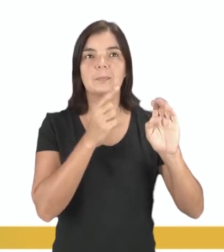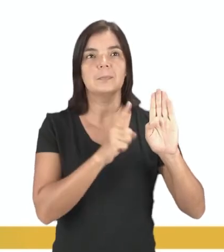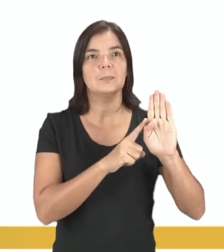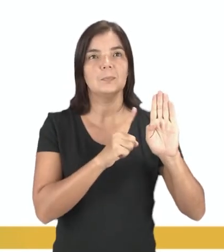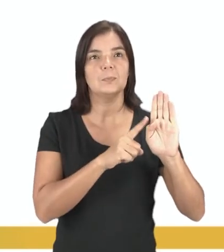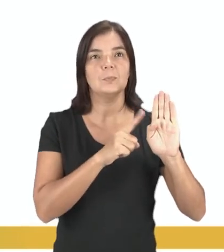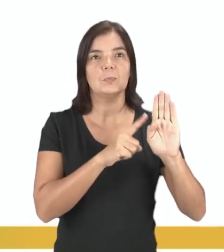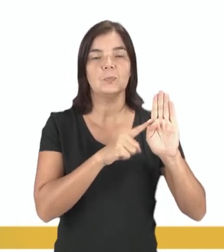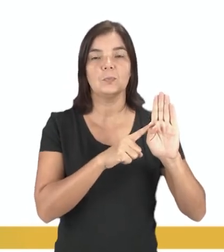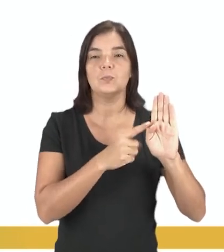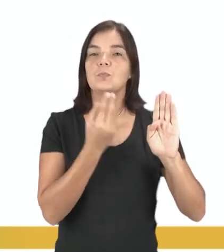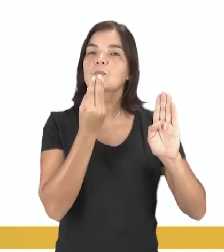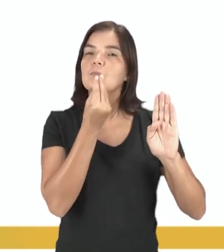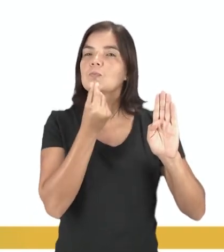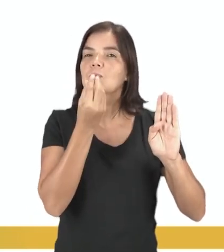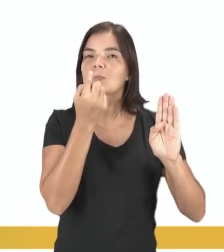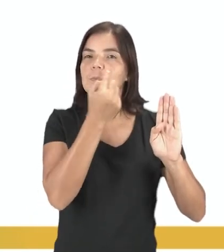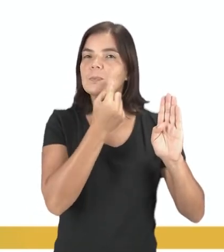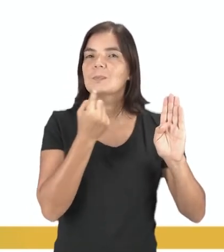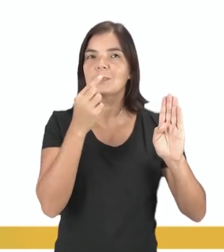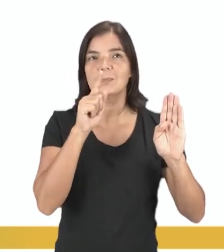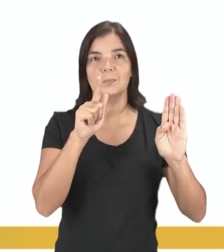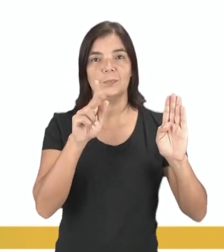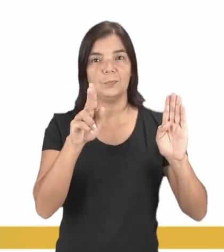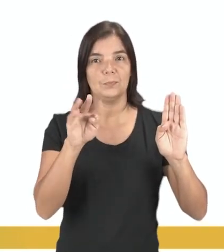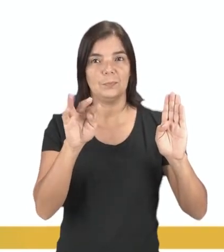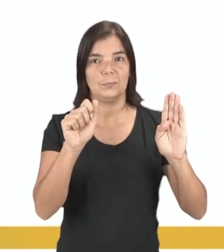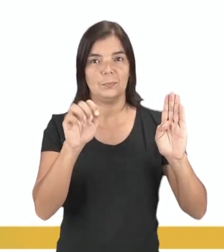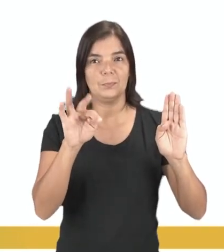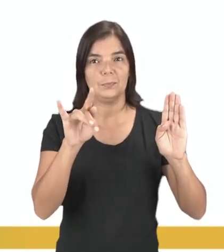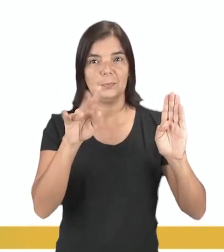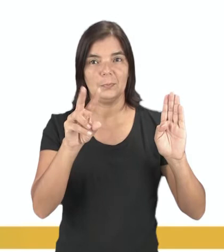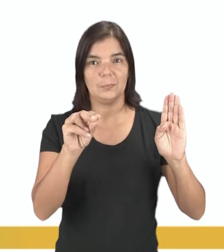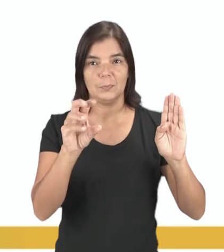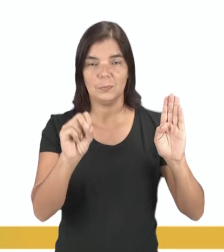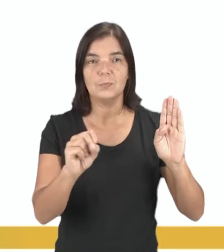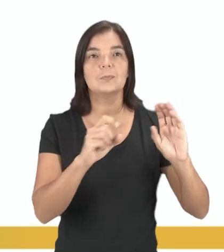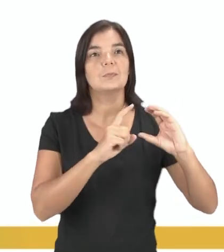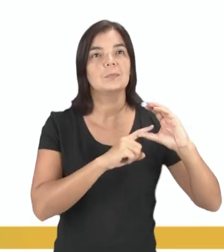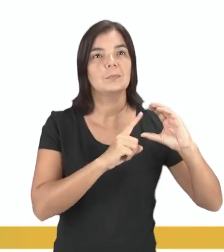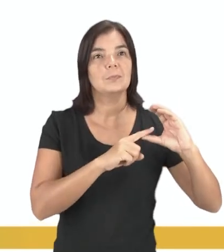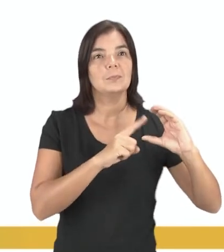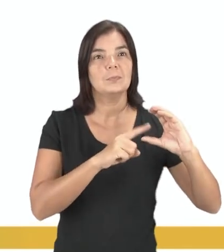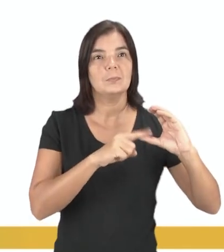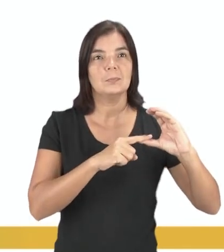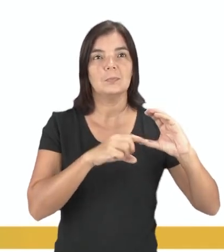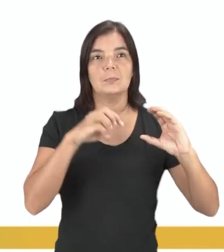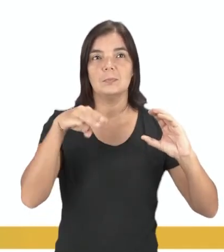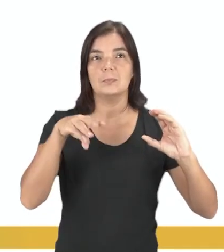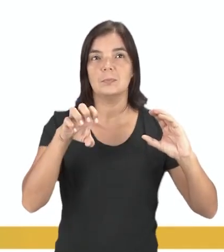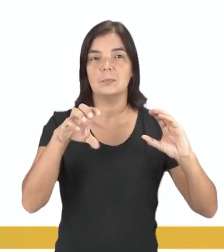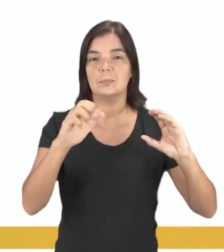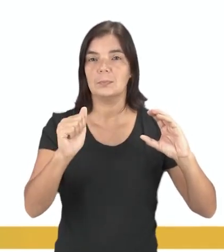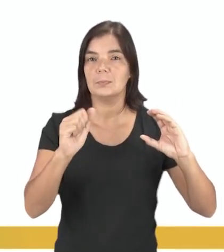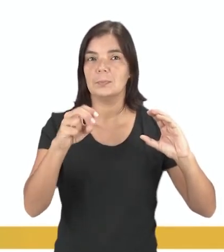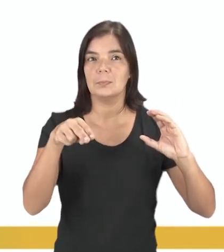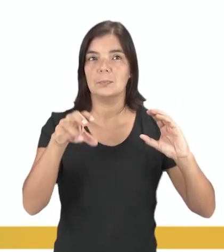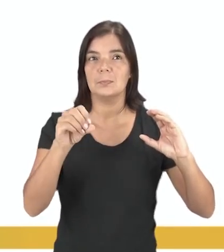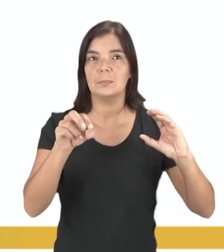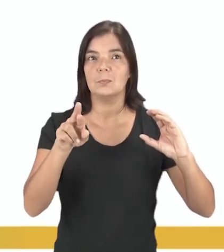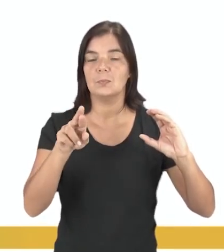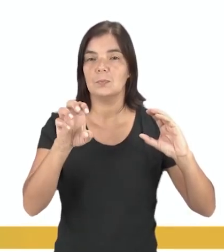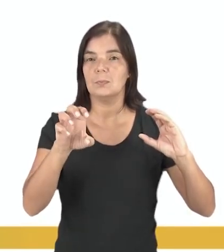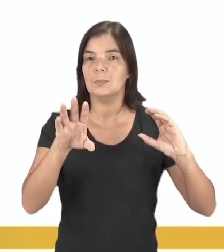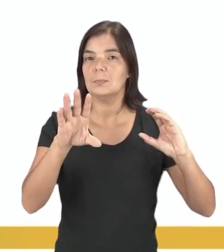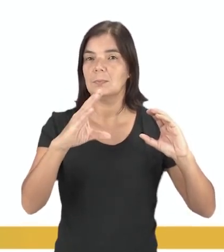B, nós temos os botões gustativos. A C é o mecanorreceptores e